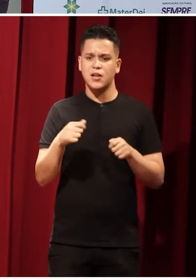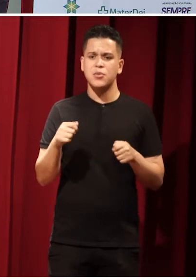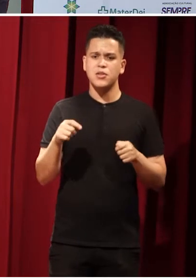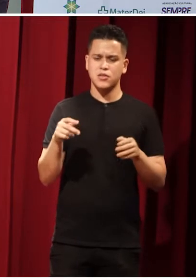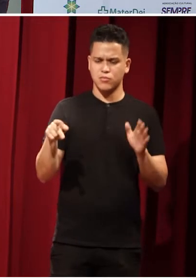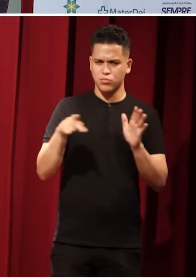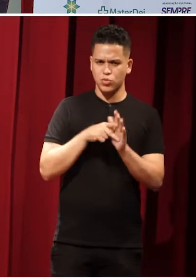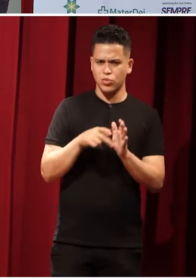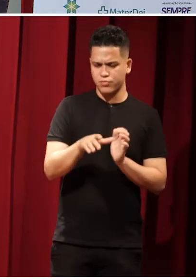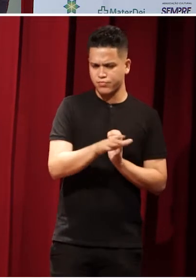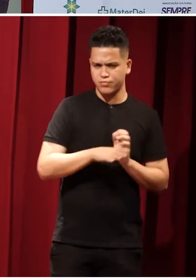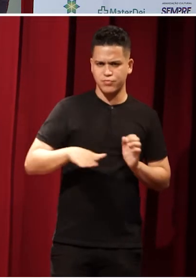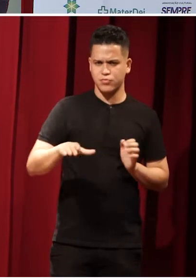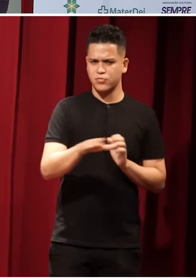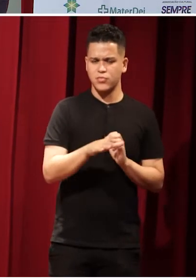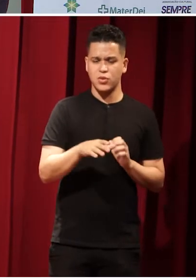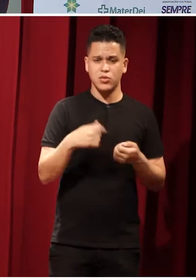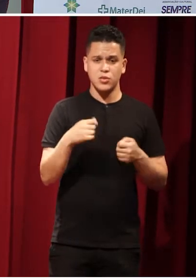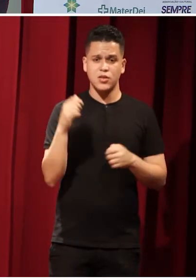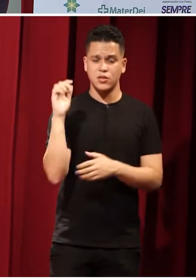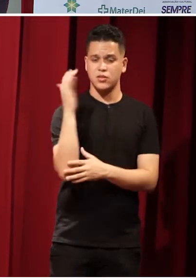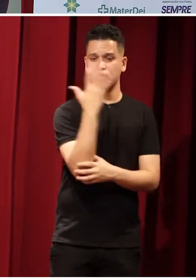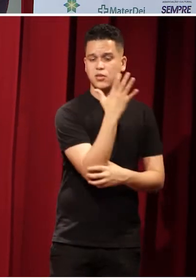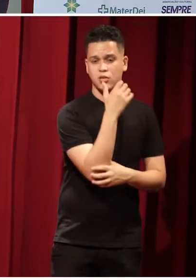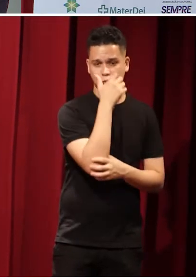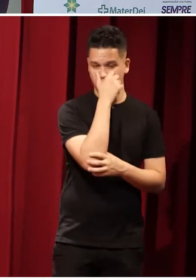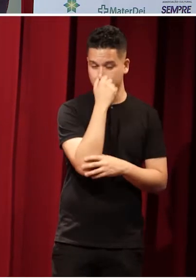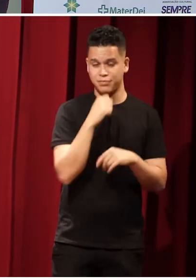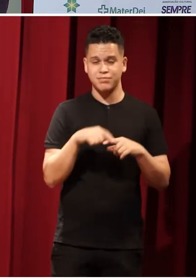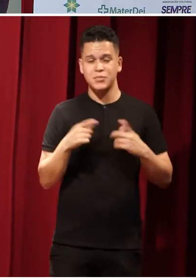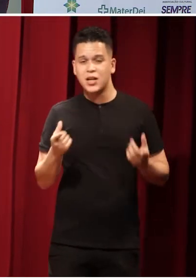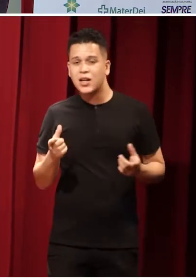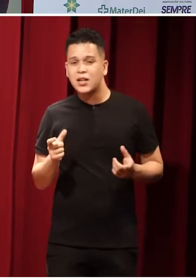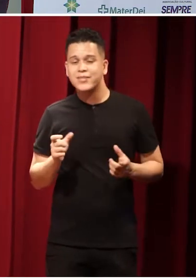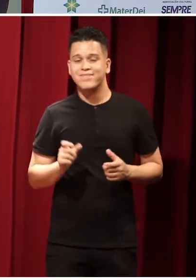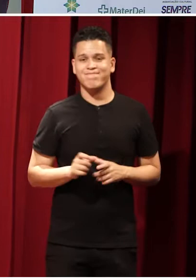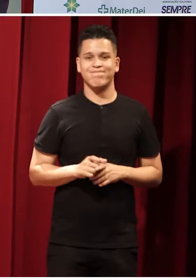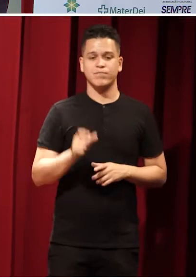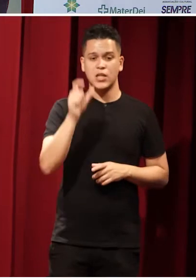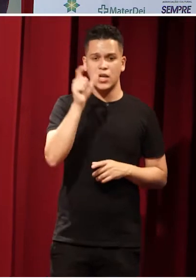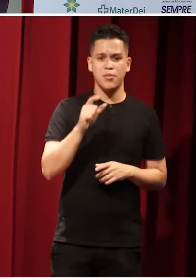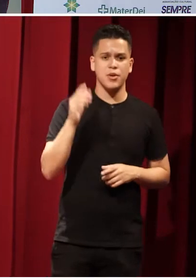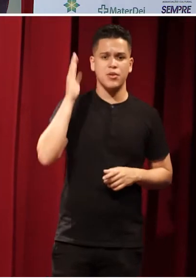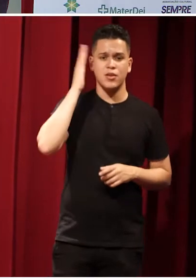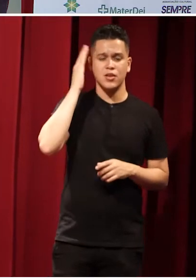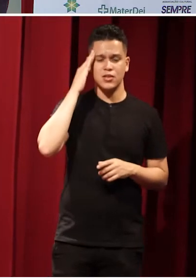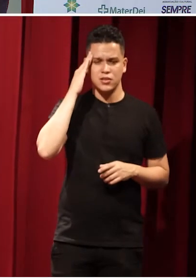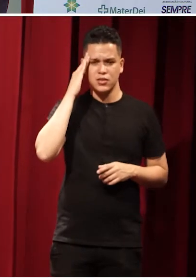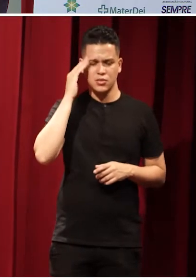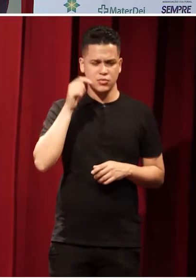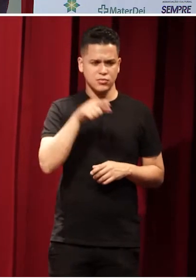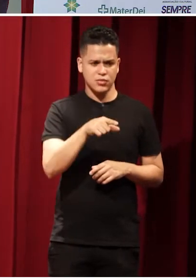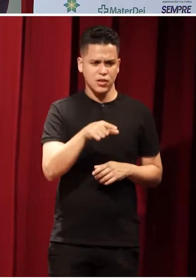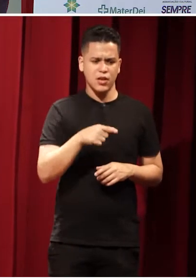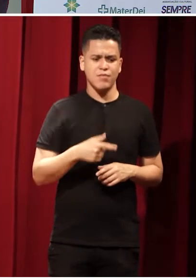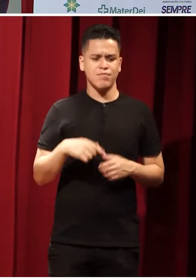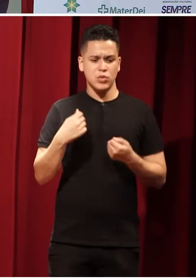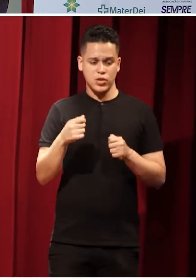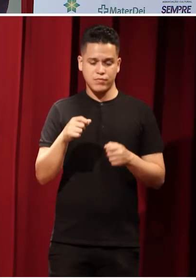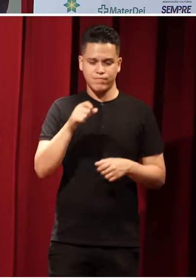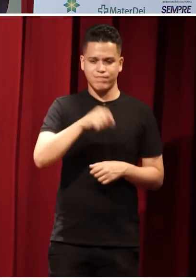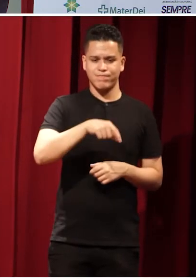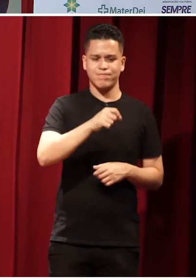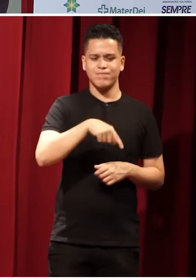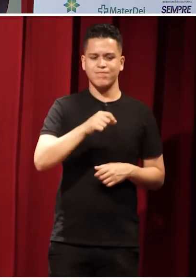reserva legal e áreas de proteção ambiental. Só que, qual é o problema? O fazendeiro que está lá,